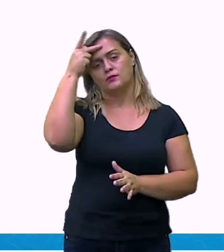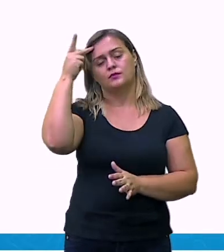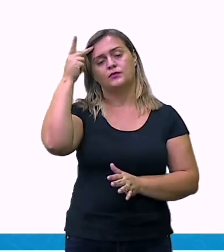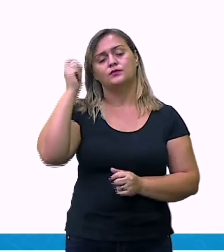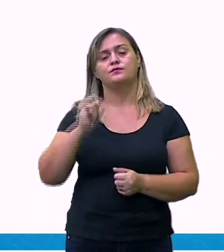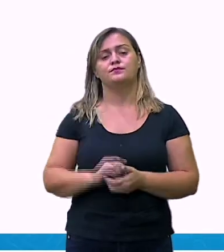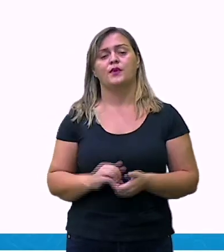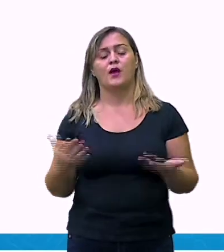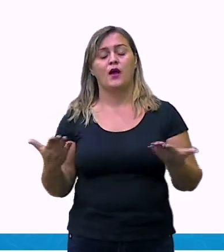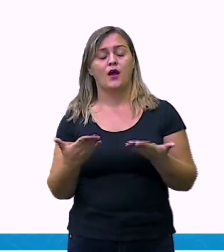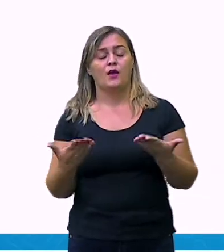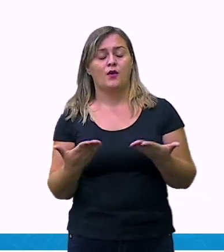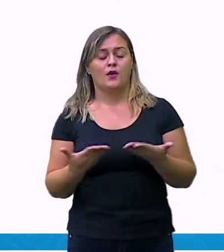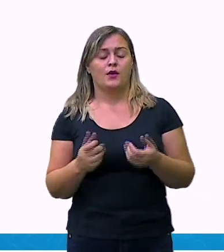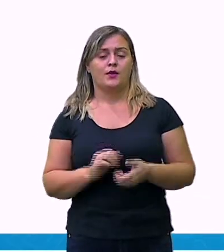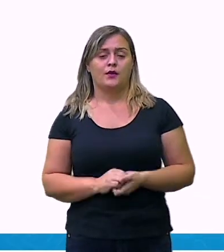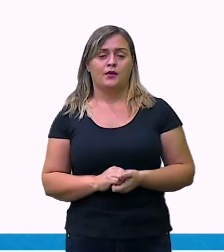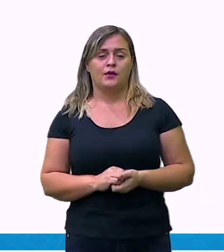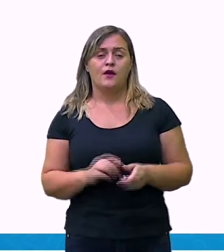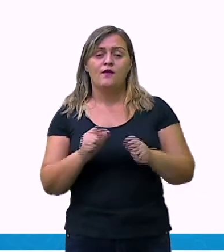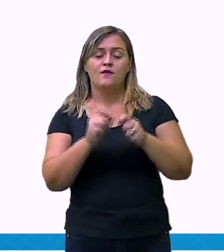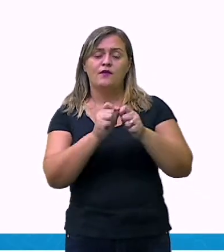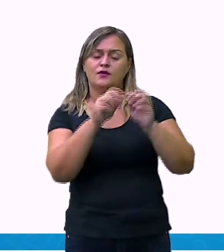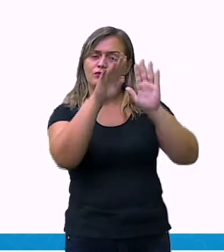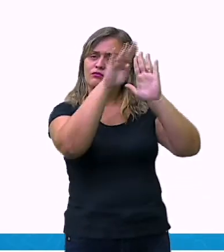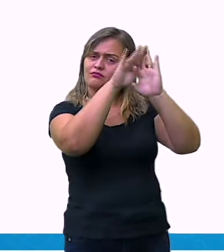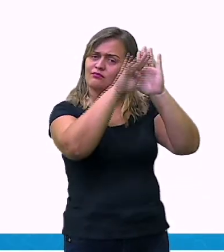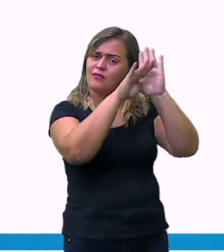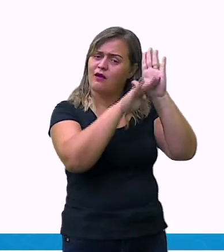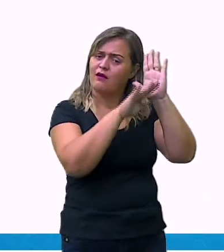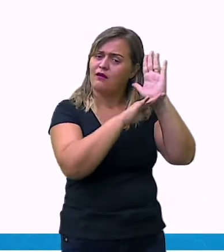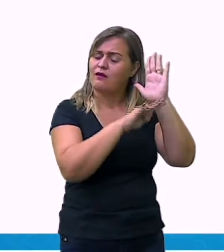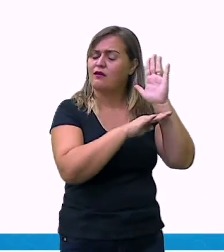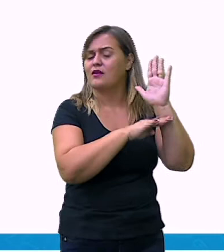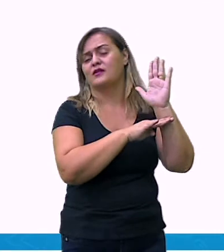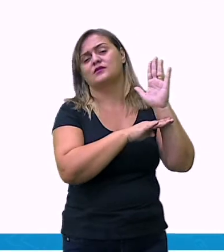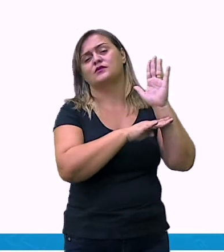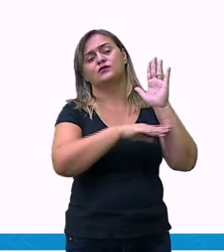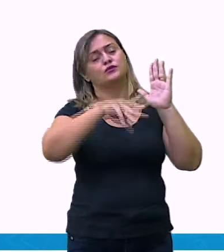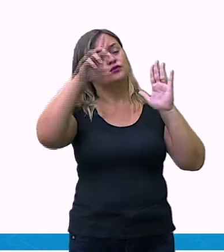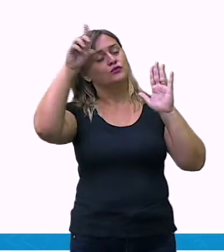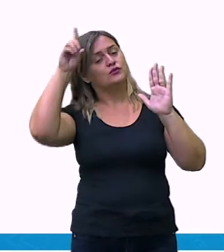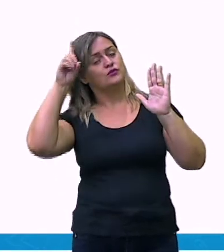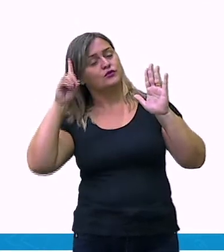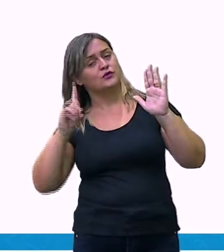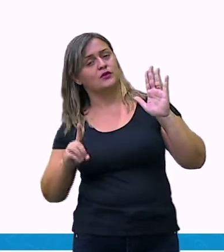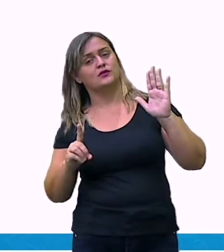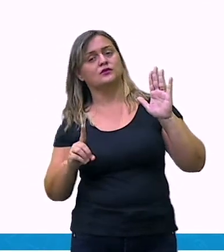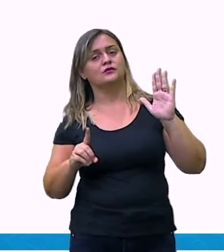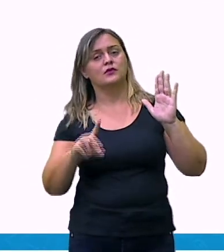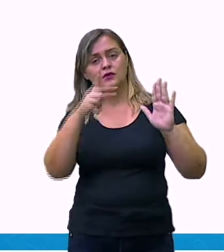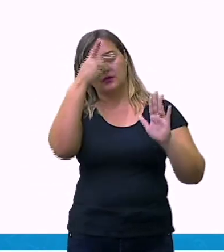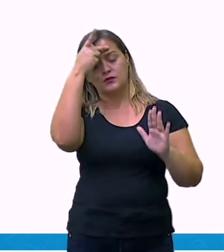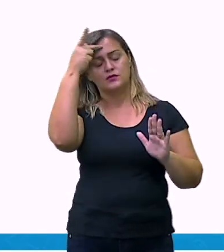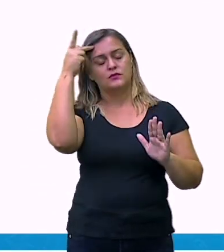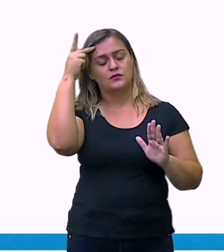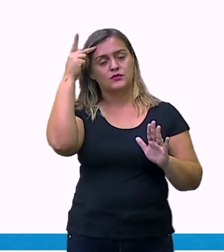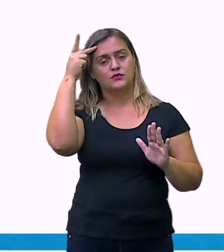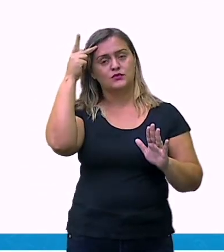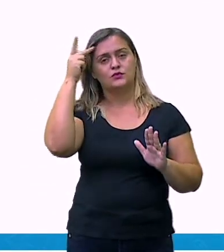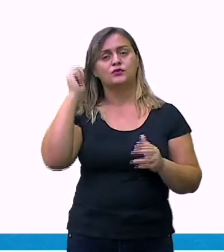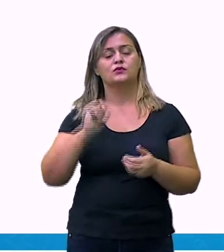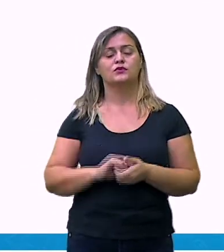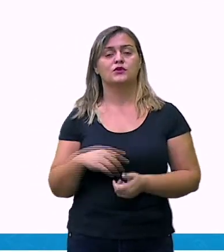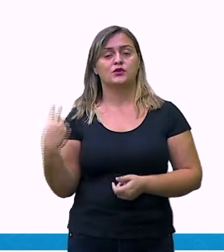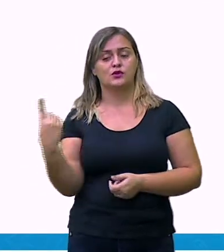lista, questão 1. Faça uma lista dos direitos do ser humano descritos nesse trecho da Declaração